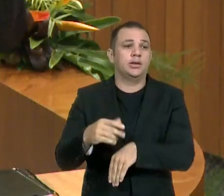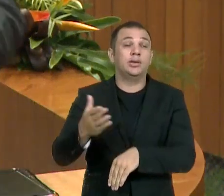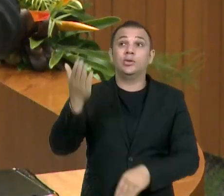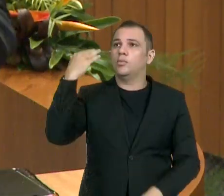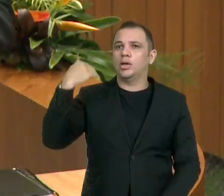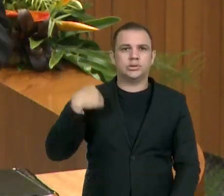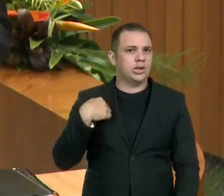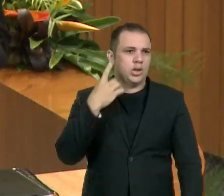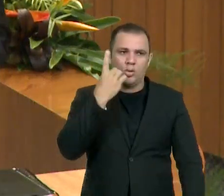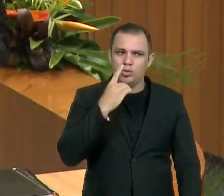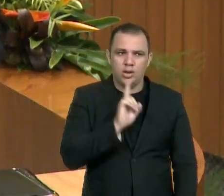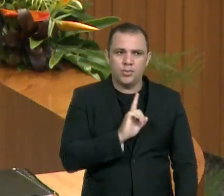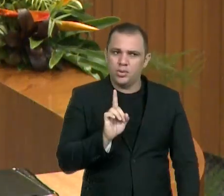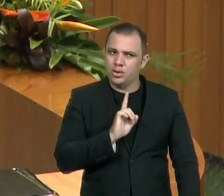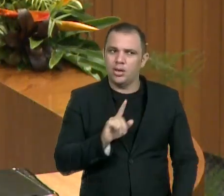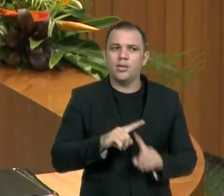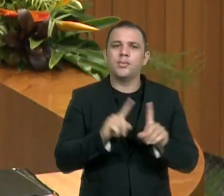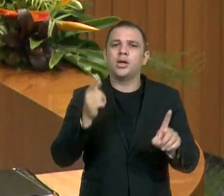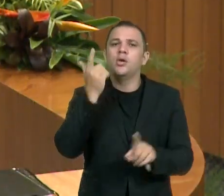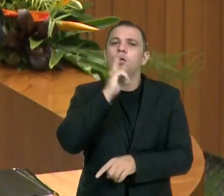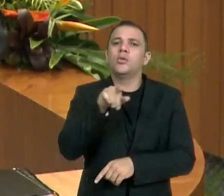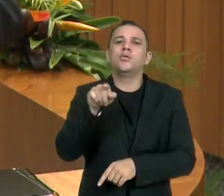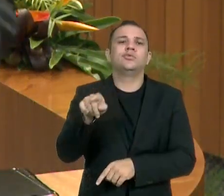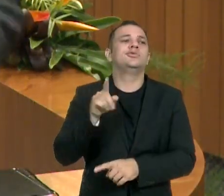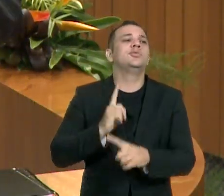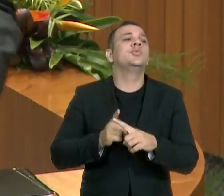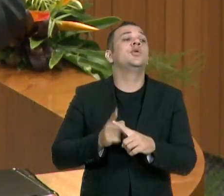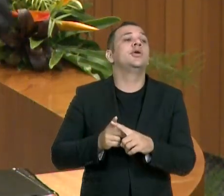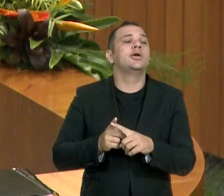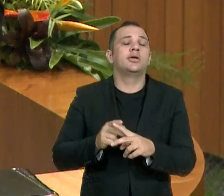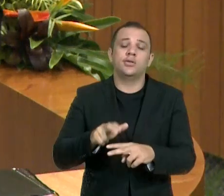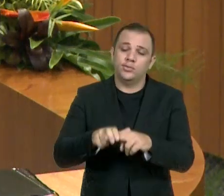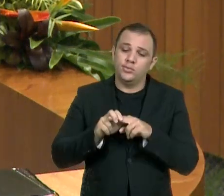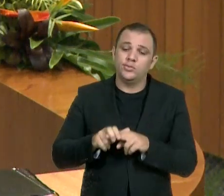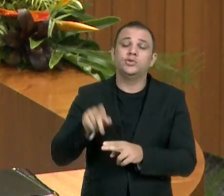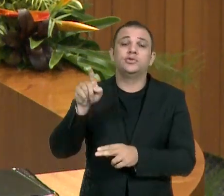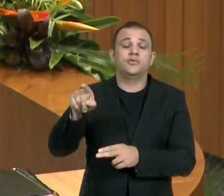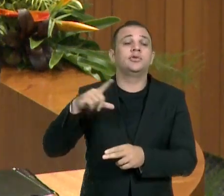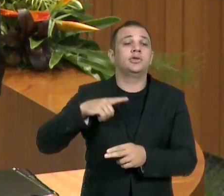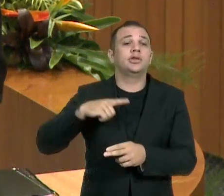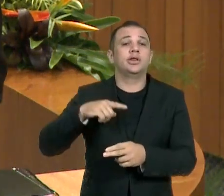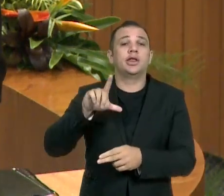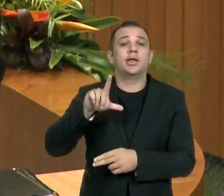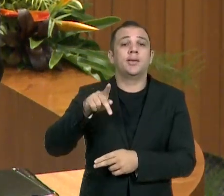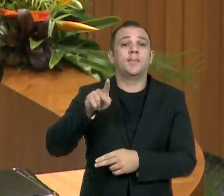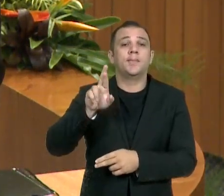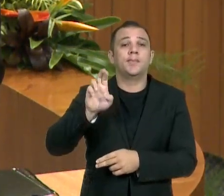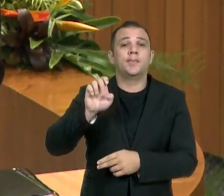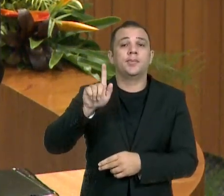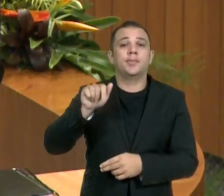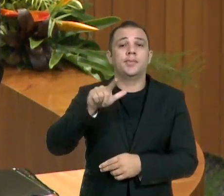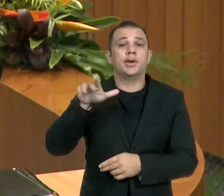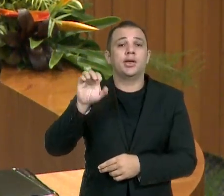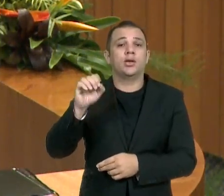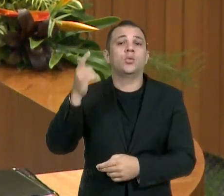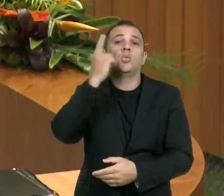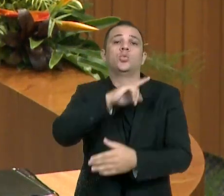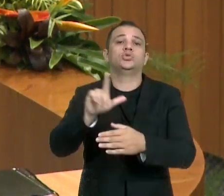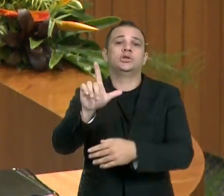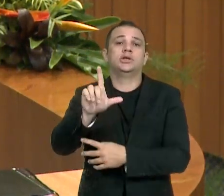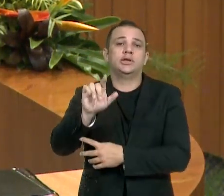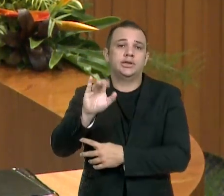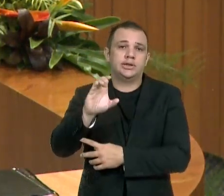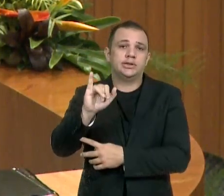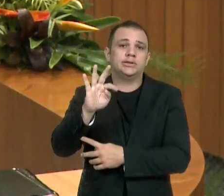eletrônico, com o teu principal deputado estadual como secretário de saúde, com o pessoal que era da